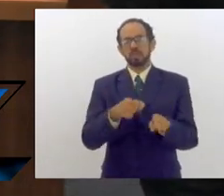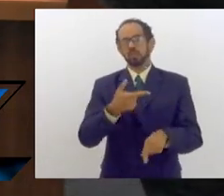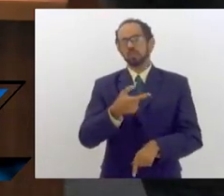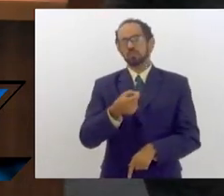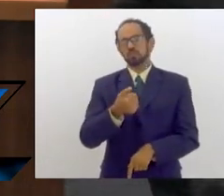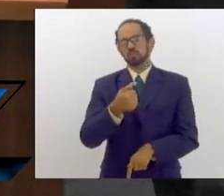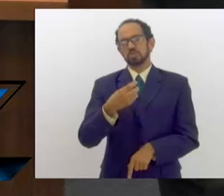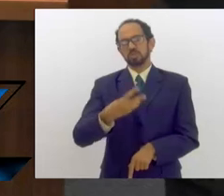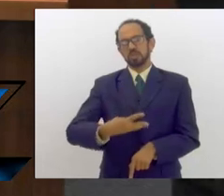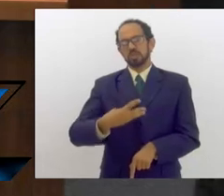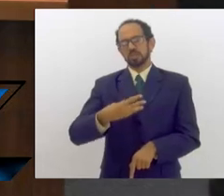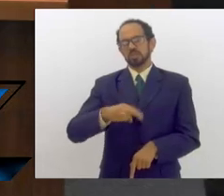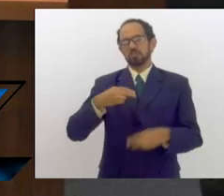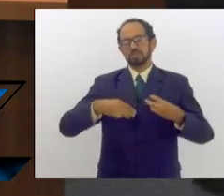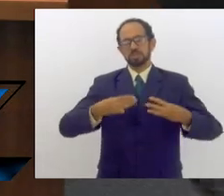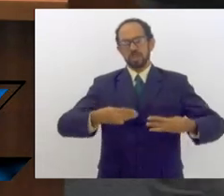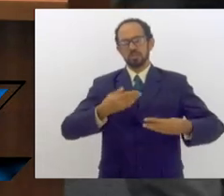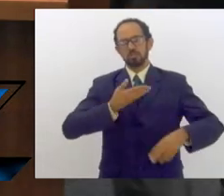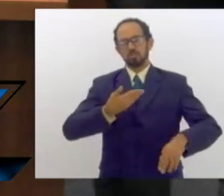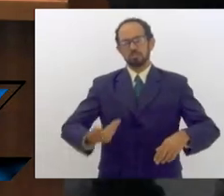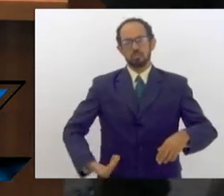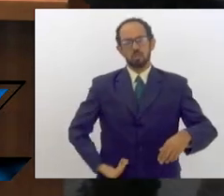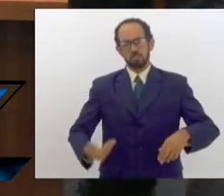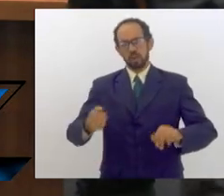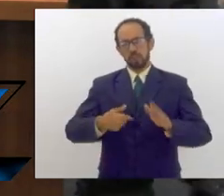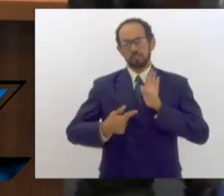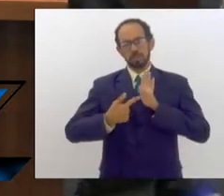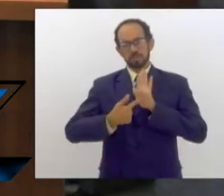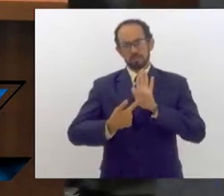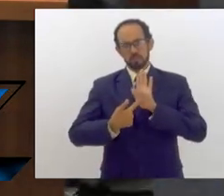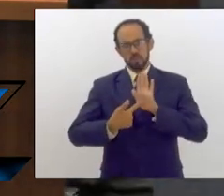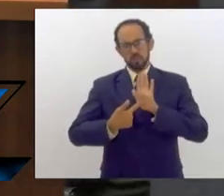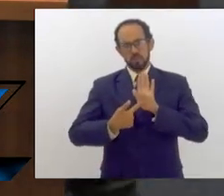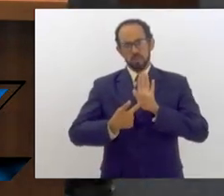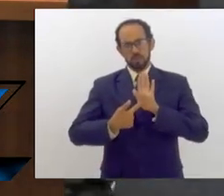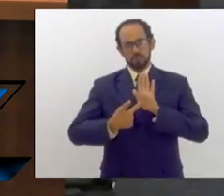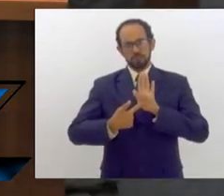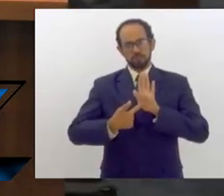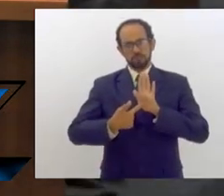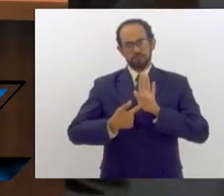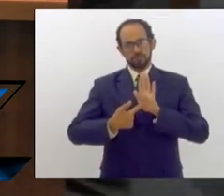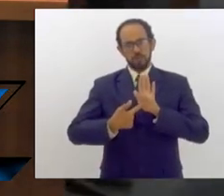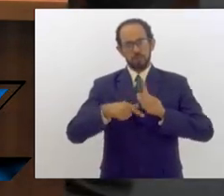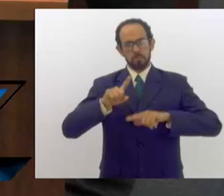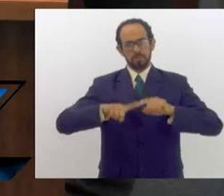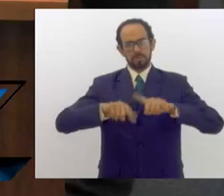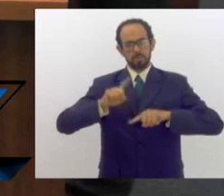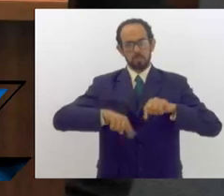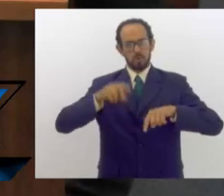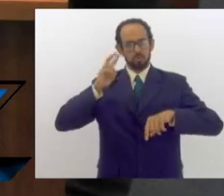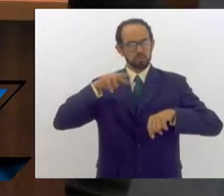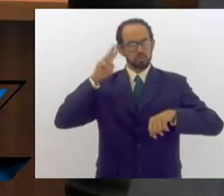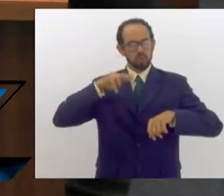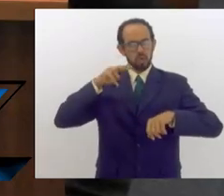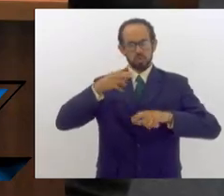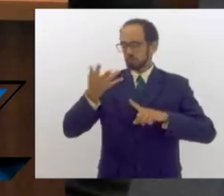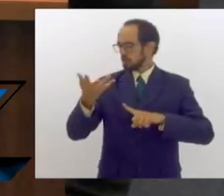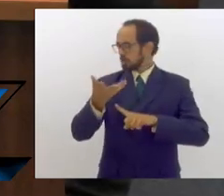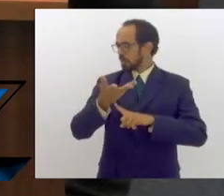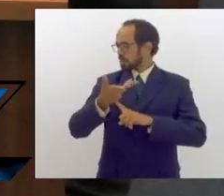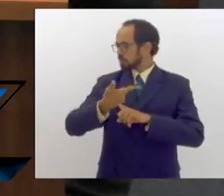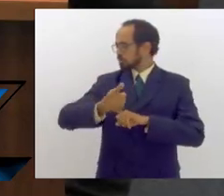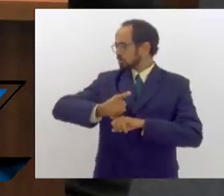o Ministério Público Federal apresentou ao Instituto do patrimônio histórico e artístico nacional Ivan